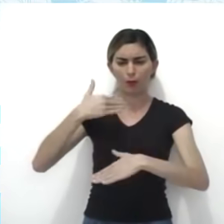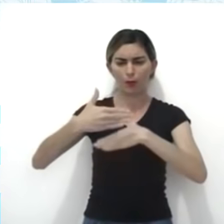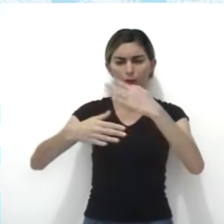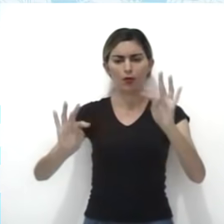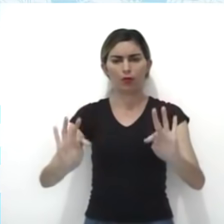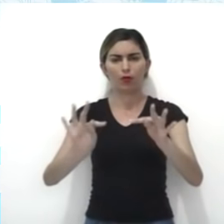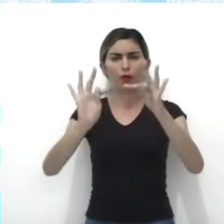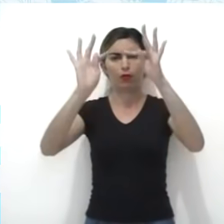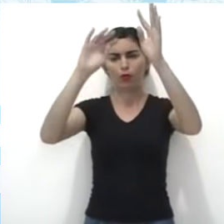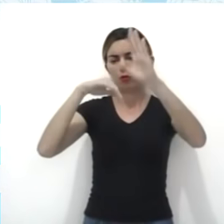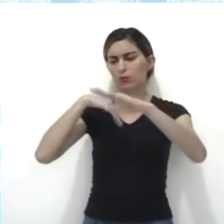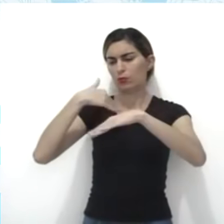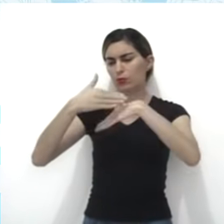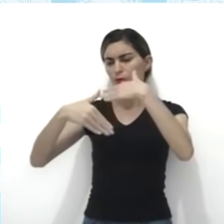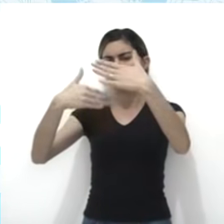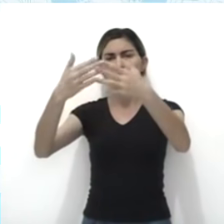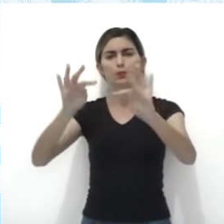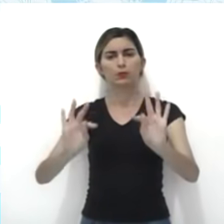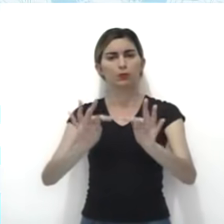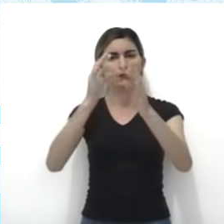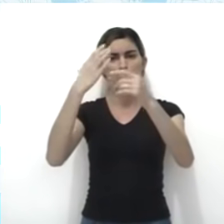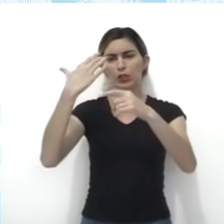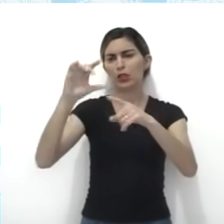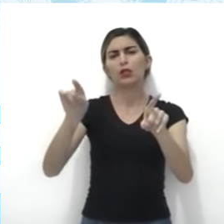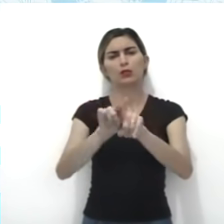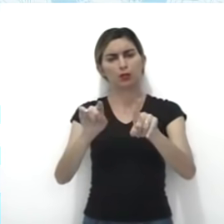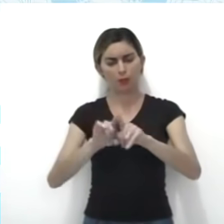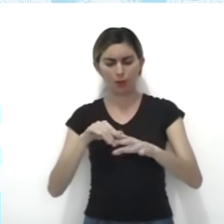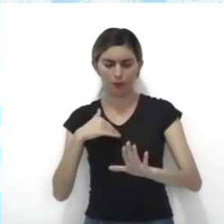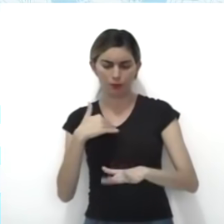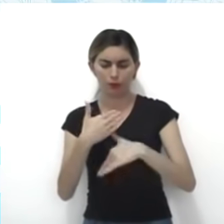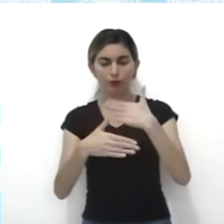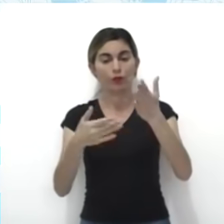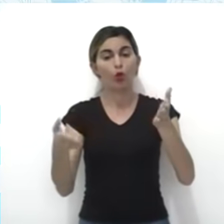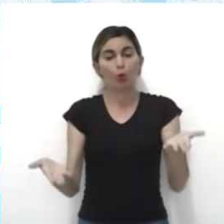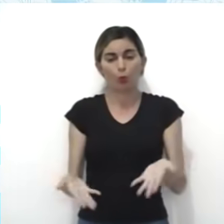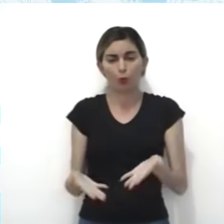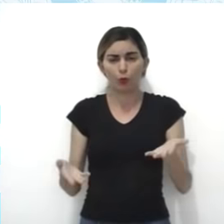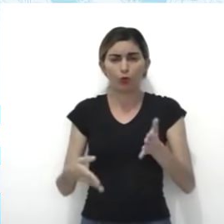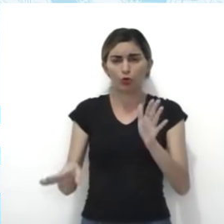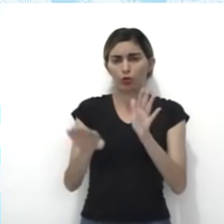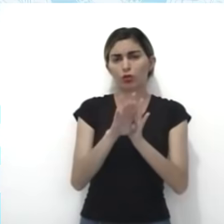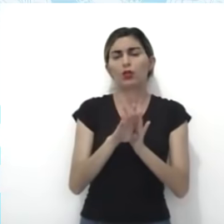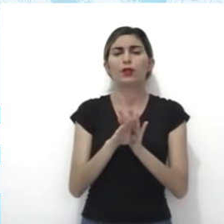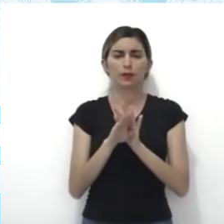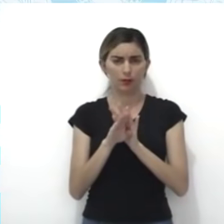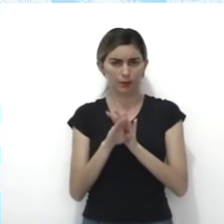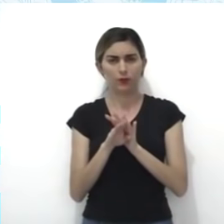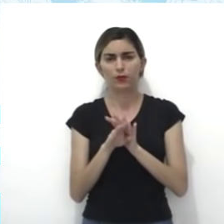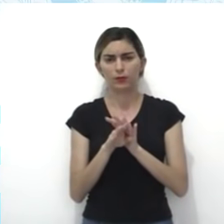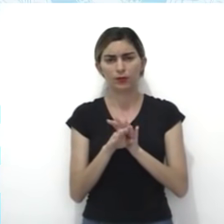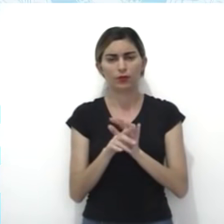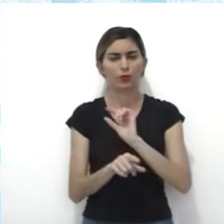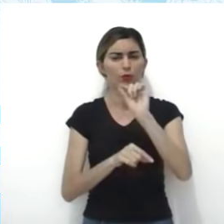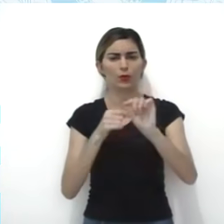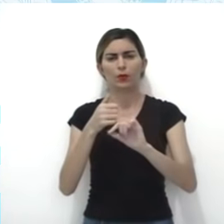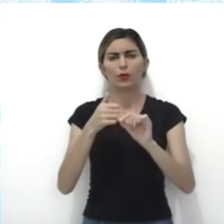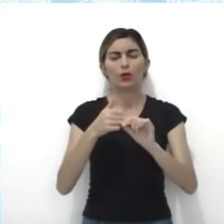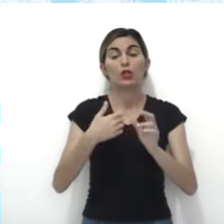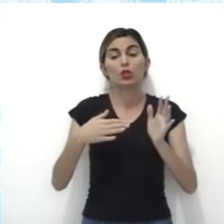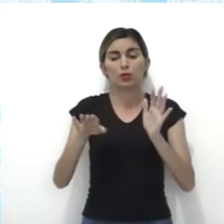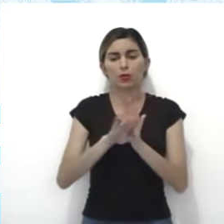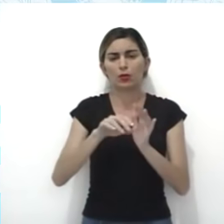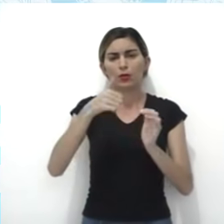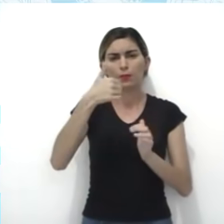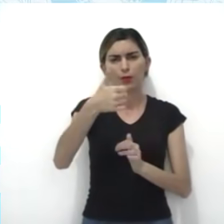eles foram evoluindo a tecnologia foi evoluindo a ciência também nós chegamos né a